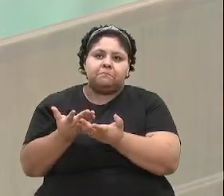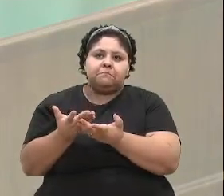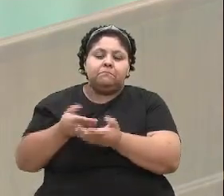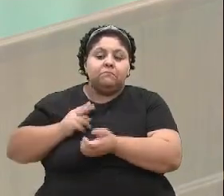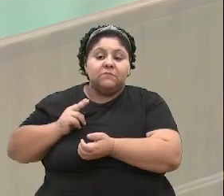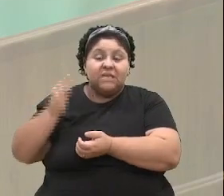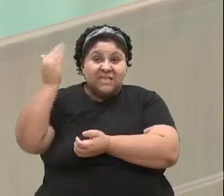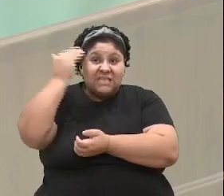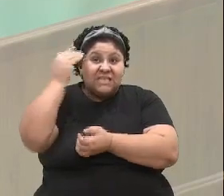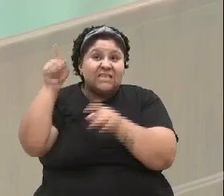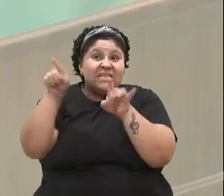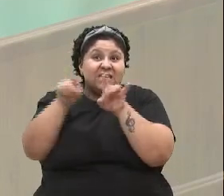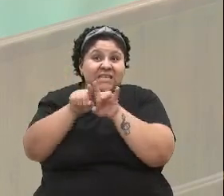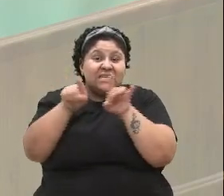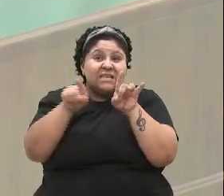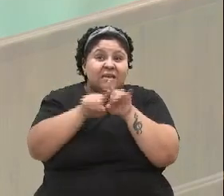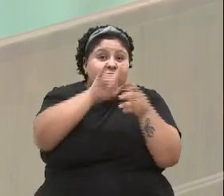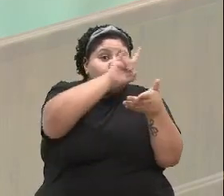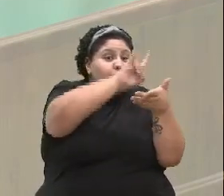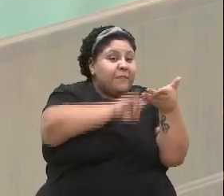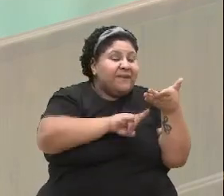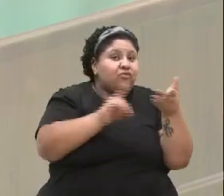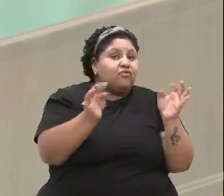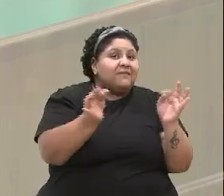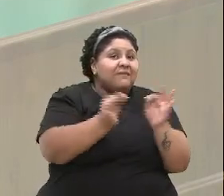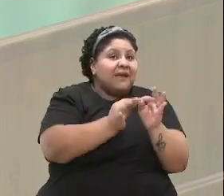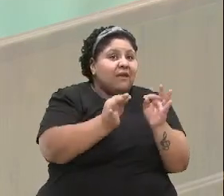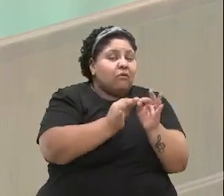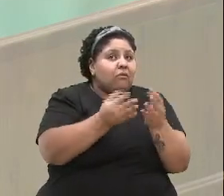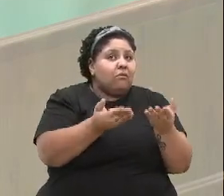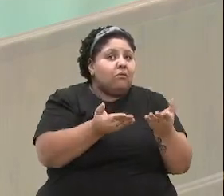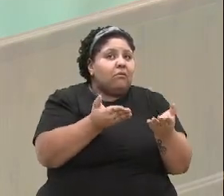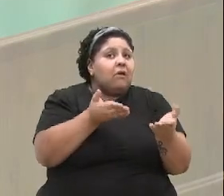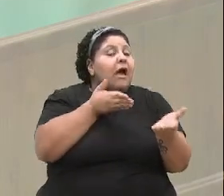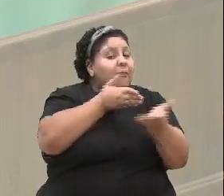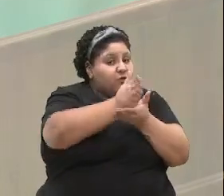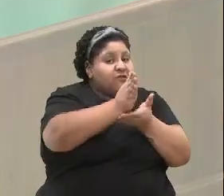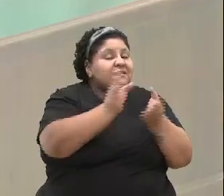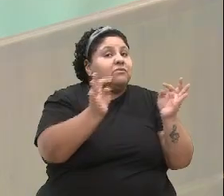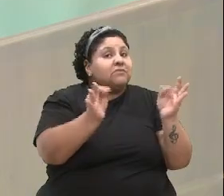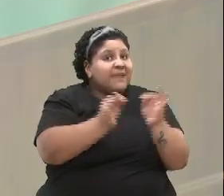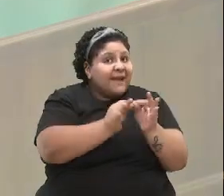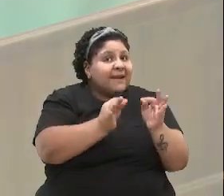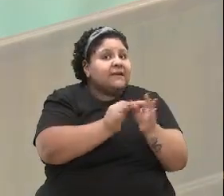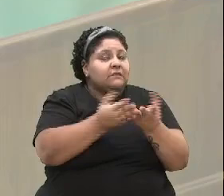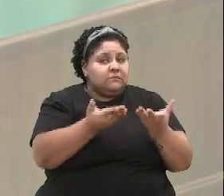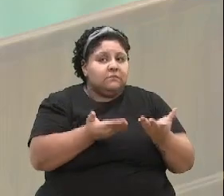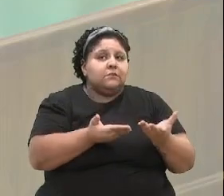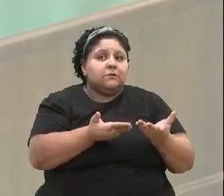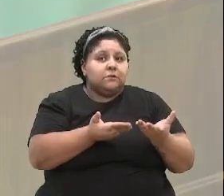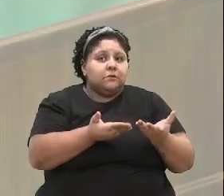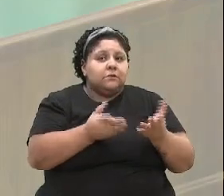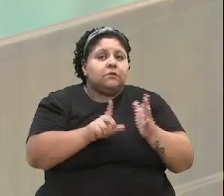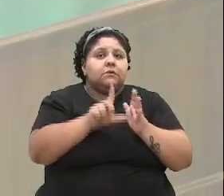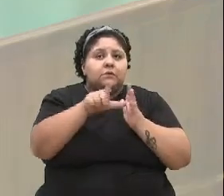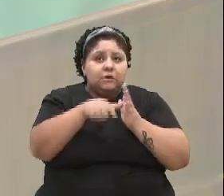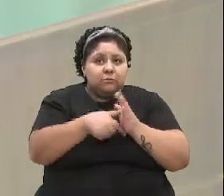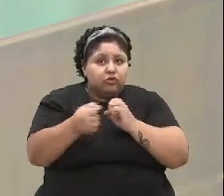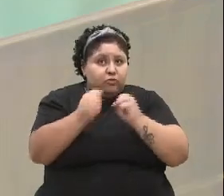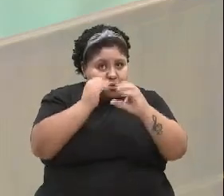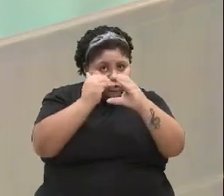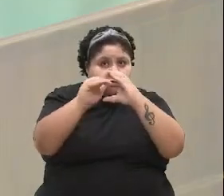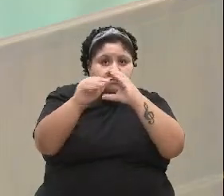sei também que existe laudo técnico existe laudo técnico técnico depois eu posso lhe passar